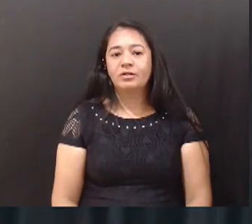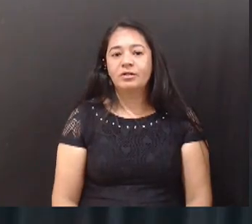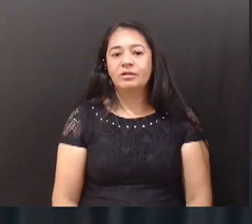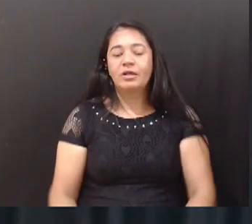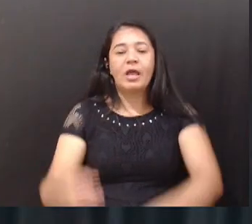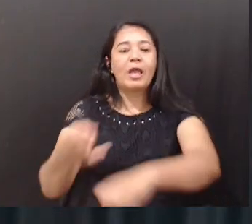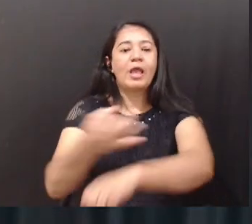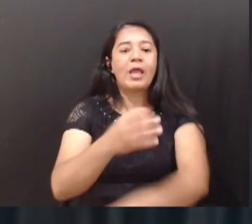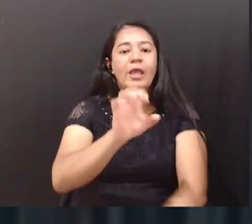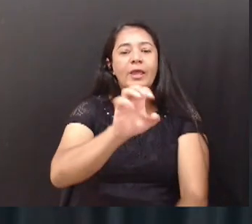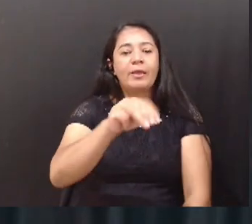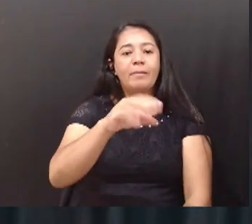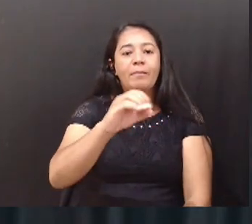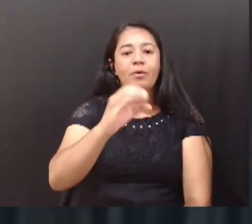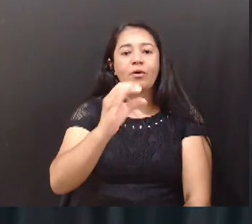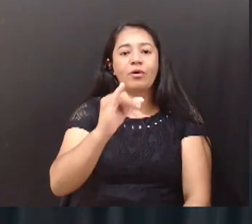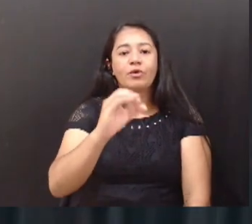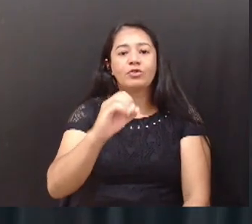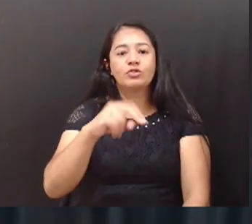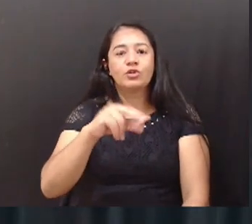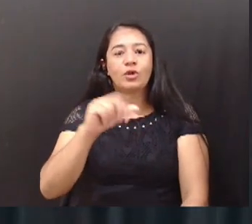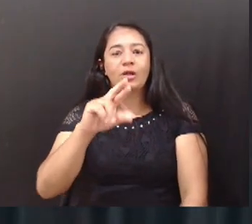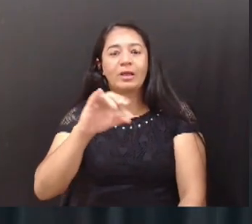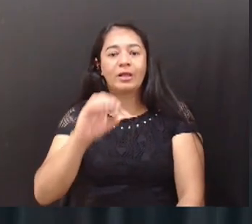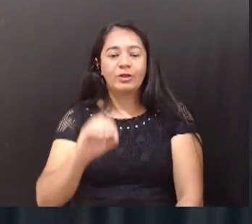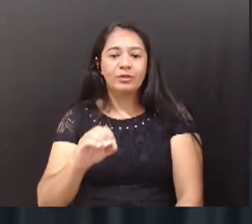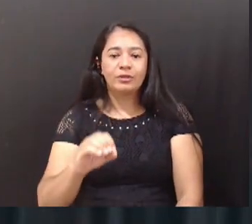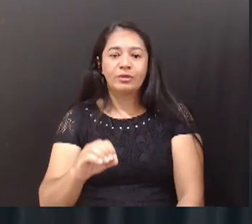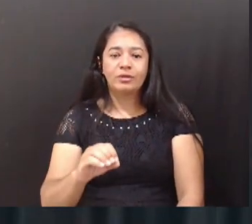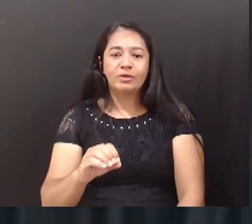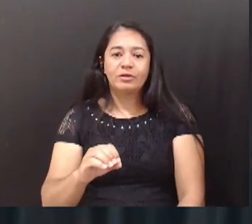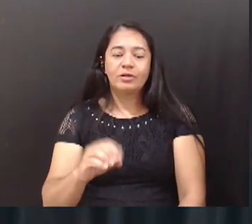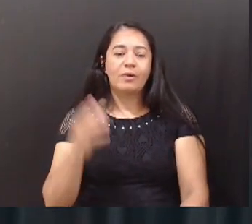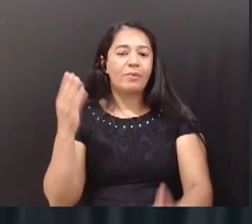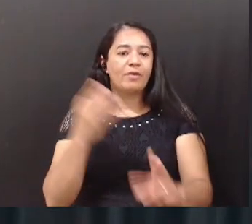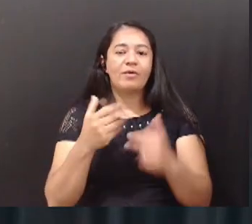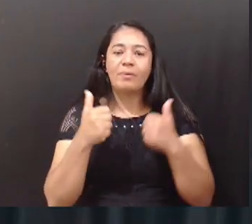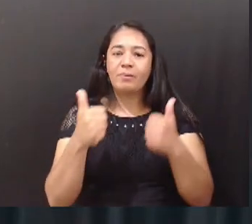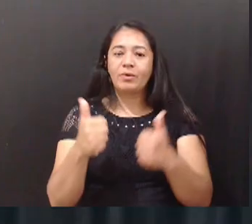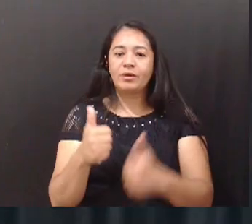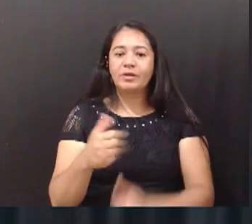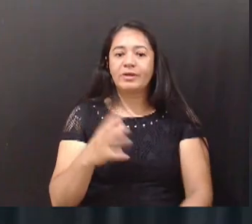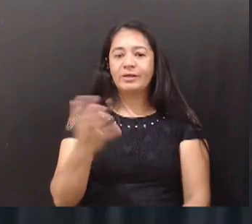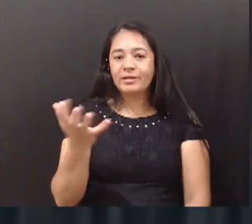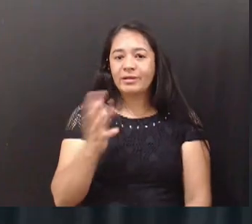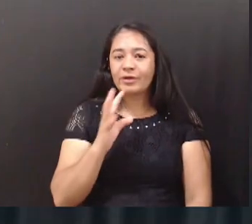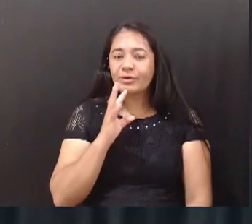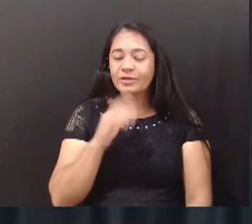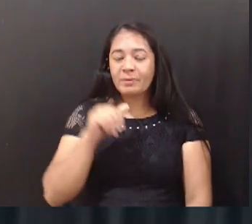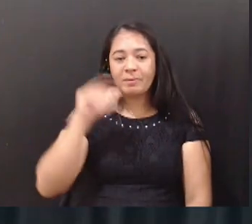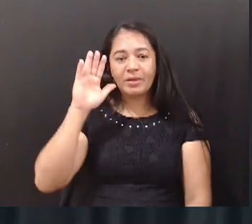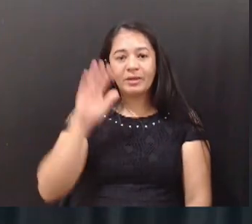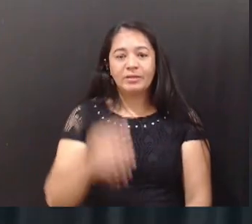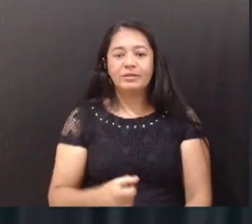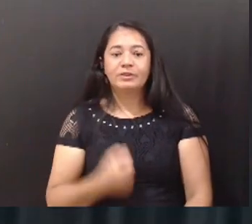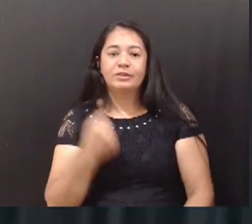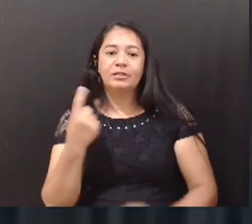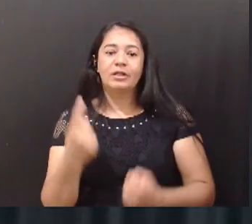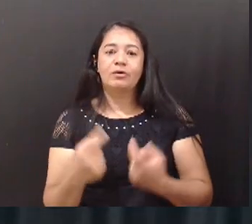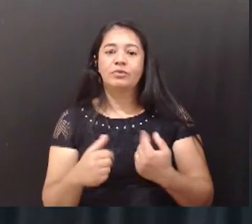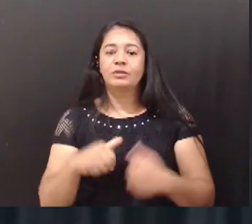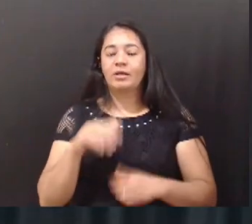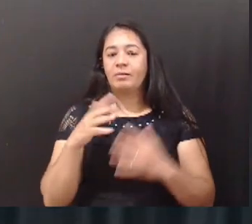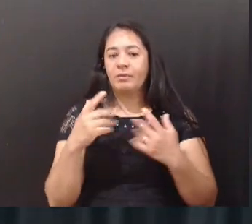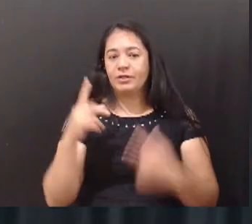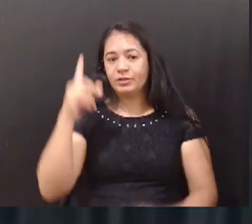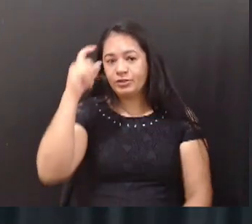um dicionário das emoções. Legal. Ele é uma boa referência para quem quer conhecer um pouquinho mais. E aí tem alguns que são mais complexos, como, por exemplo,